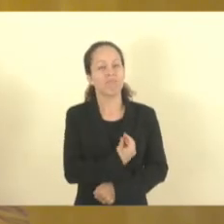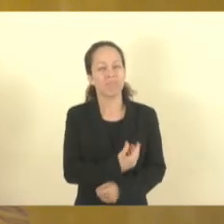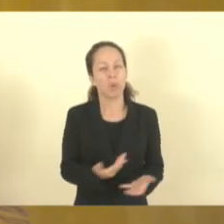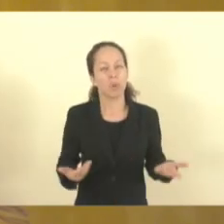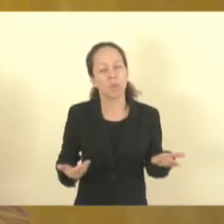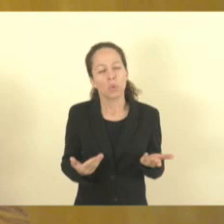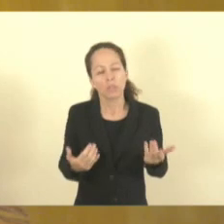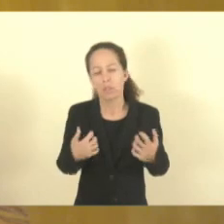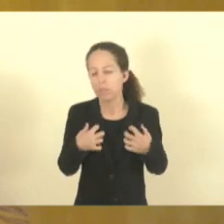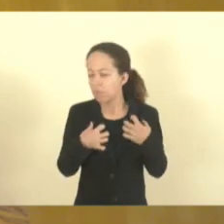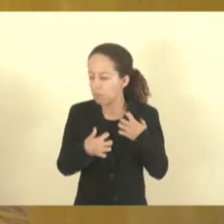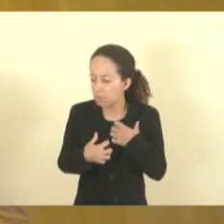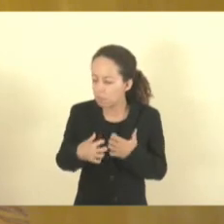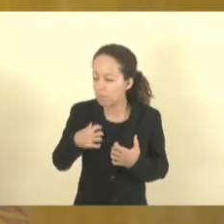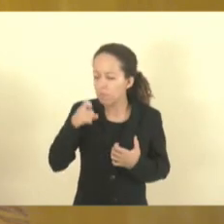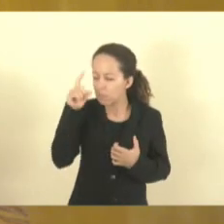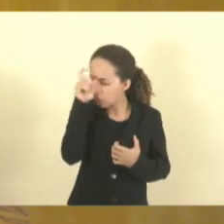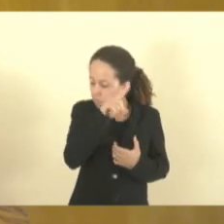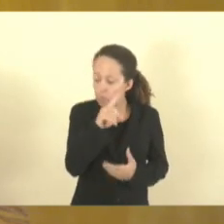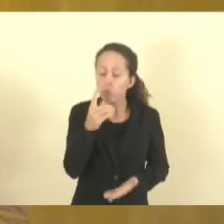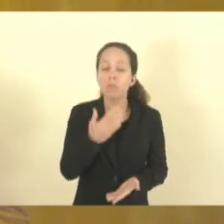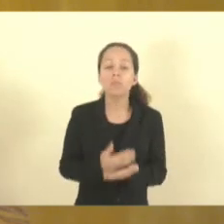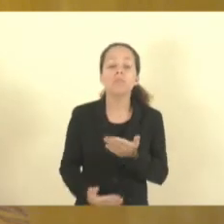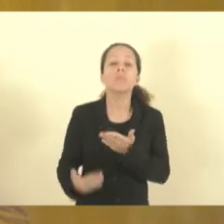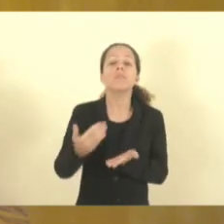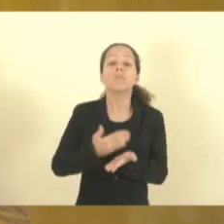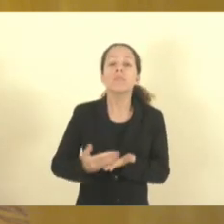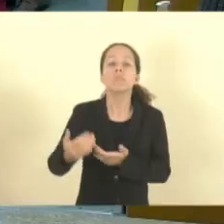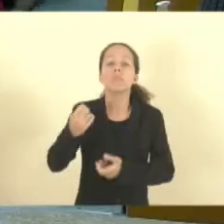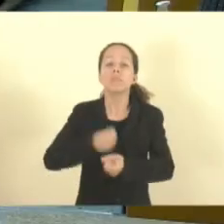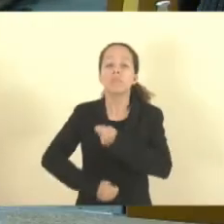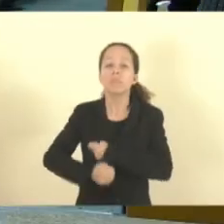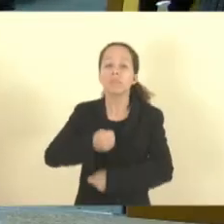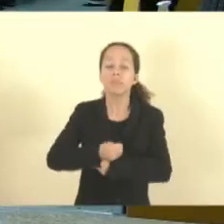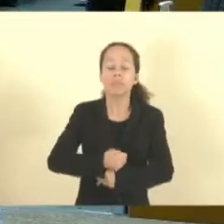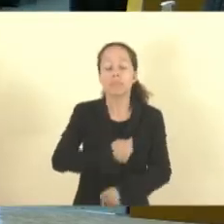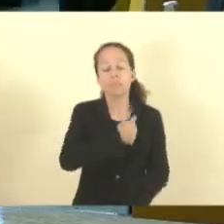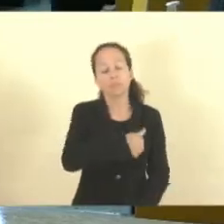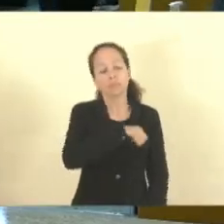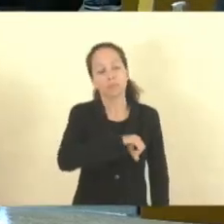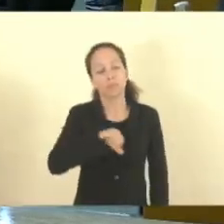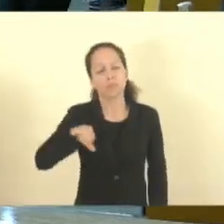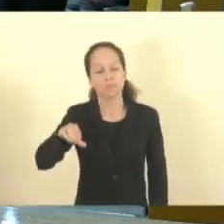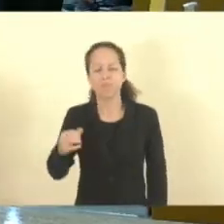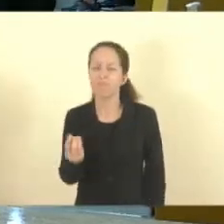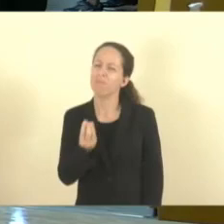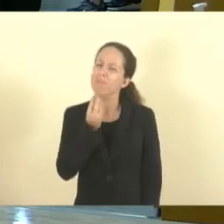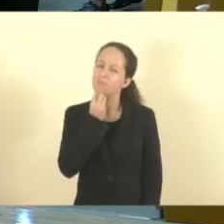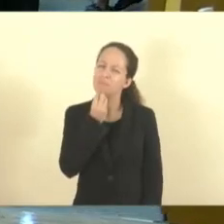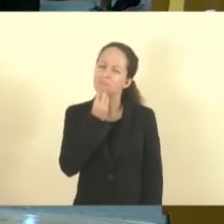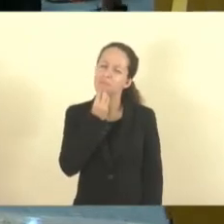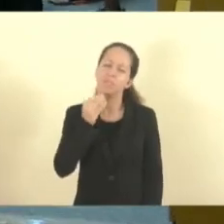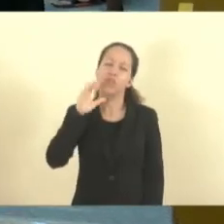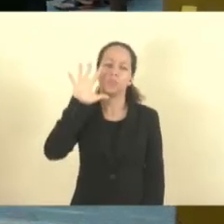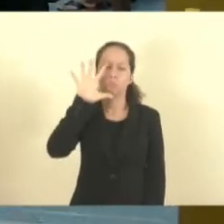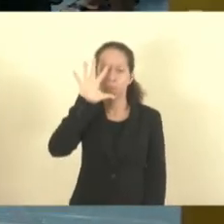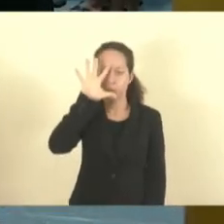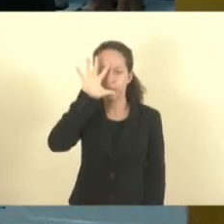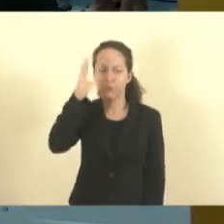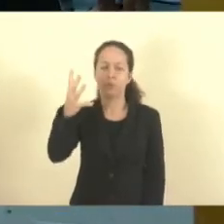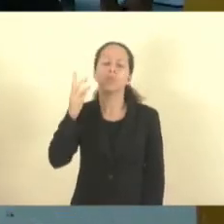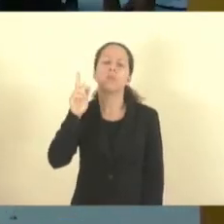pesadelo. Iniciou em 1999 aquilo que poderia ser uma solução para a